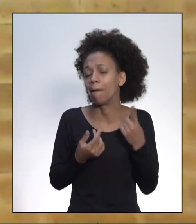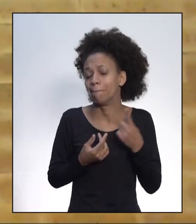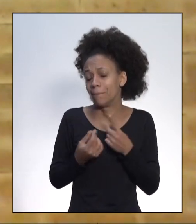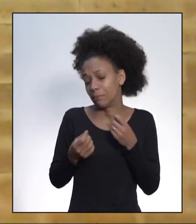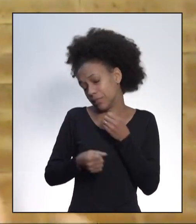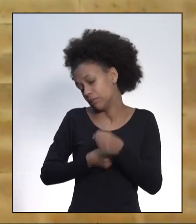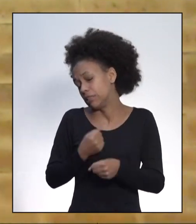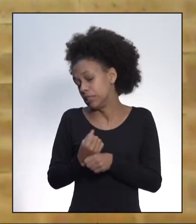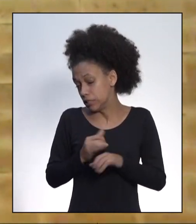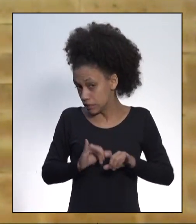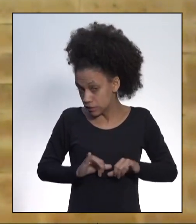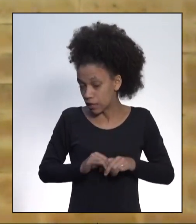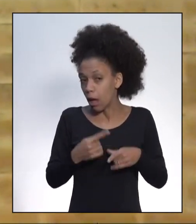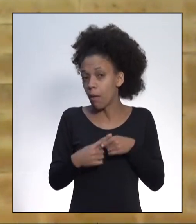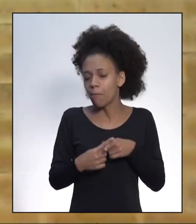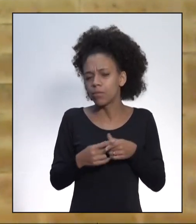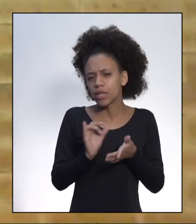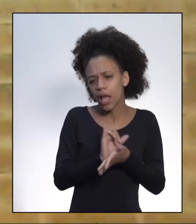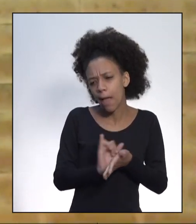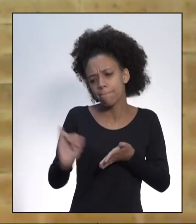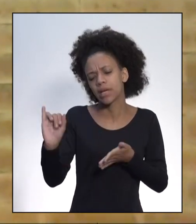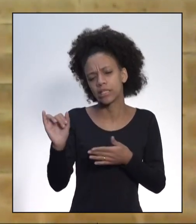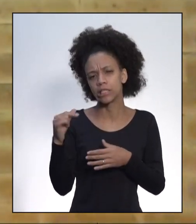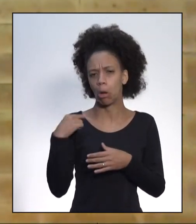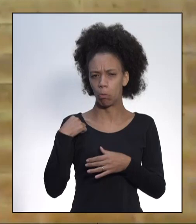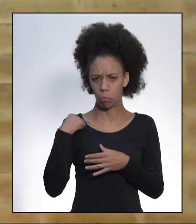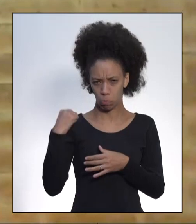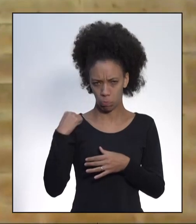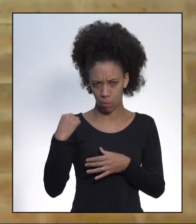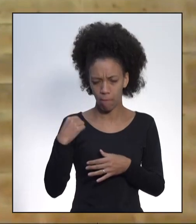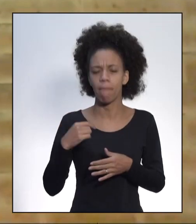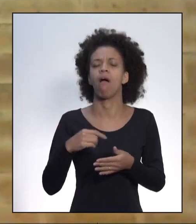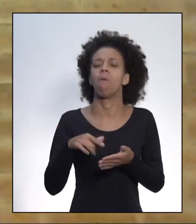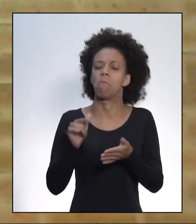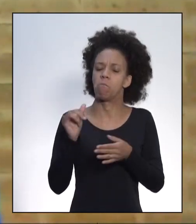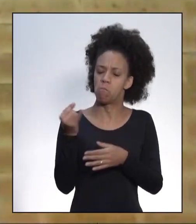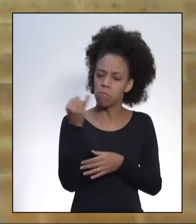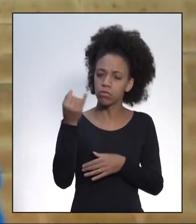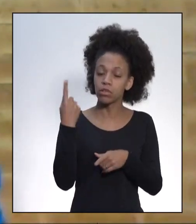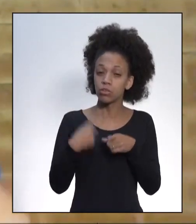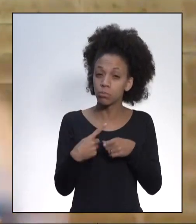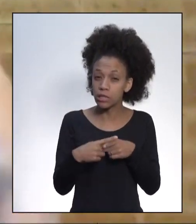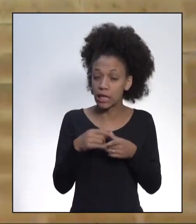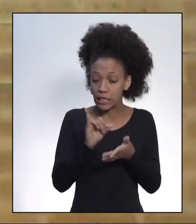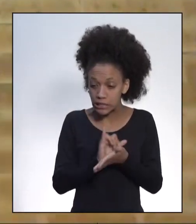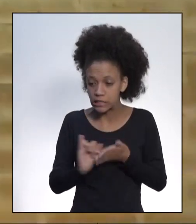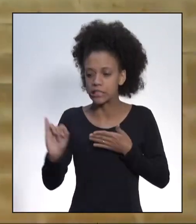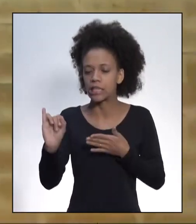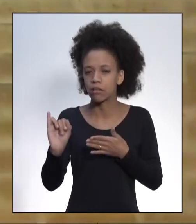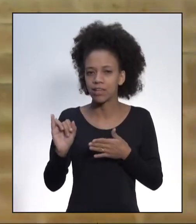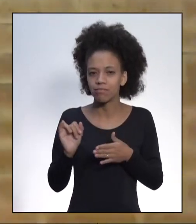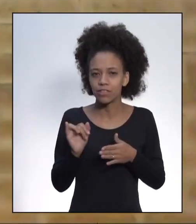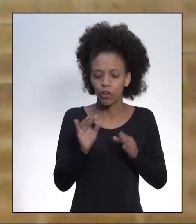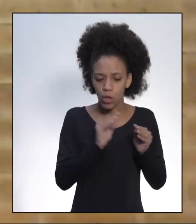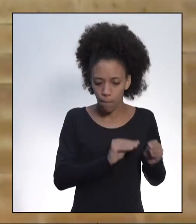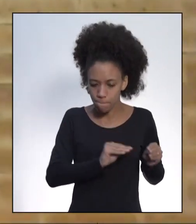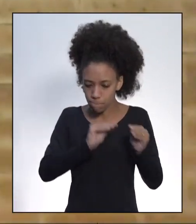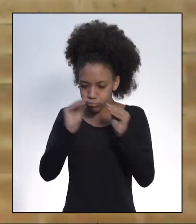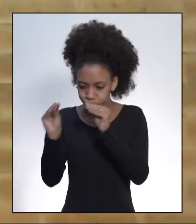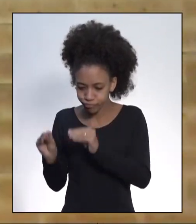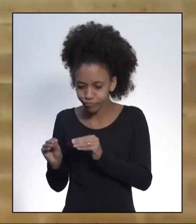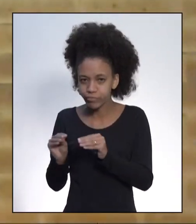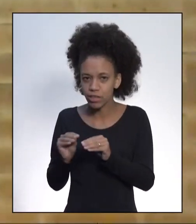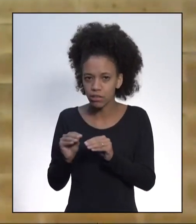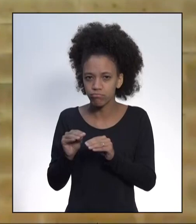né, cara? Eu acho que a imigração tem um papel importante também na minha trajetória, porque, cara, ser imigrante, quando você sai, né, de uma zona de conforto,